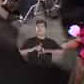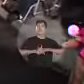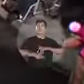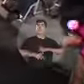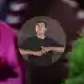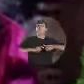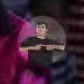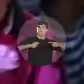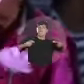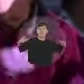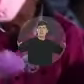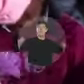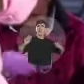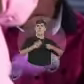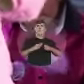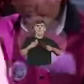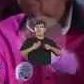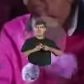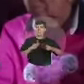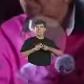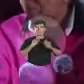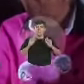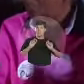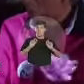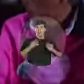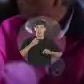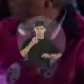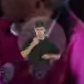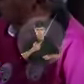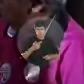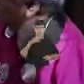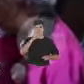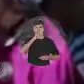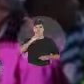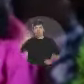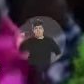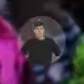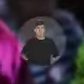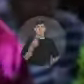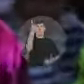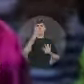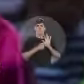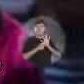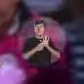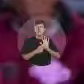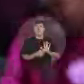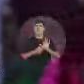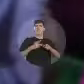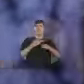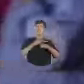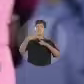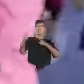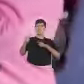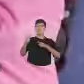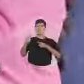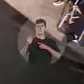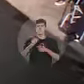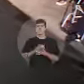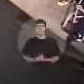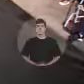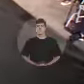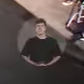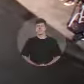trabalhar, multiplicar e fazer agora sábado a primeira demonstração da